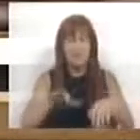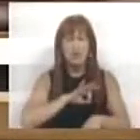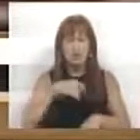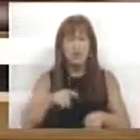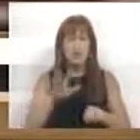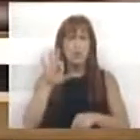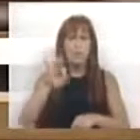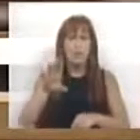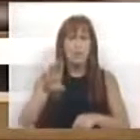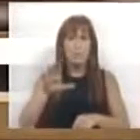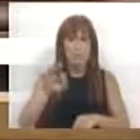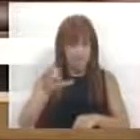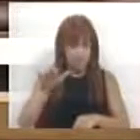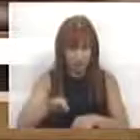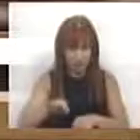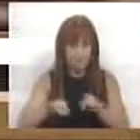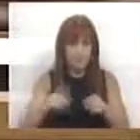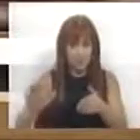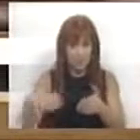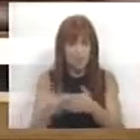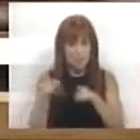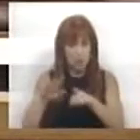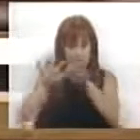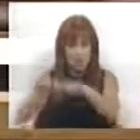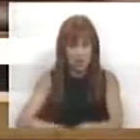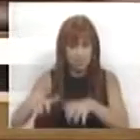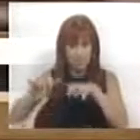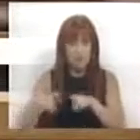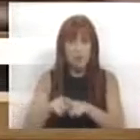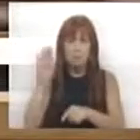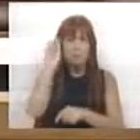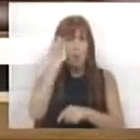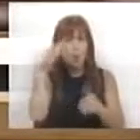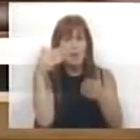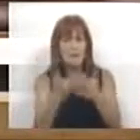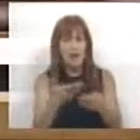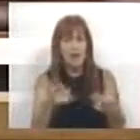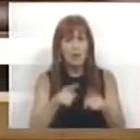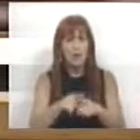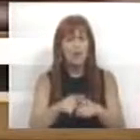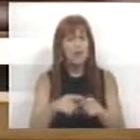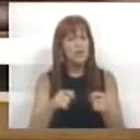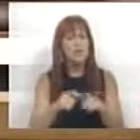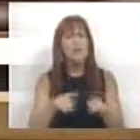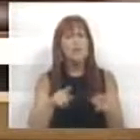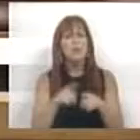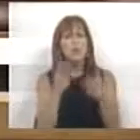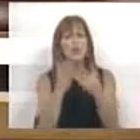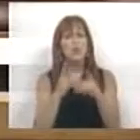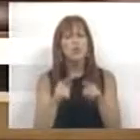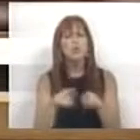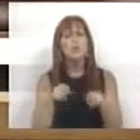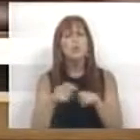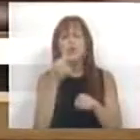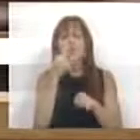terminar, o PCP apresentou aqui a esta Câmara uma recomendação para que se estude o uso de fitofármacos